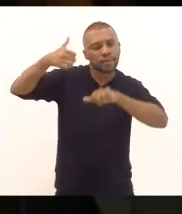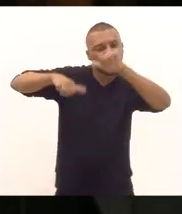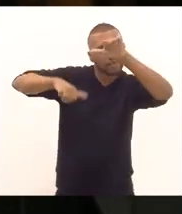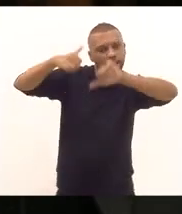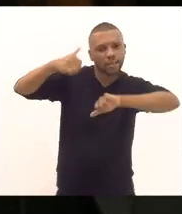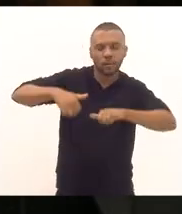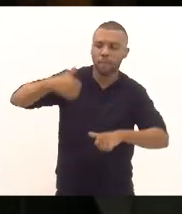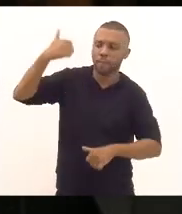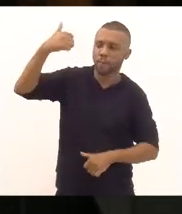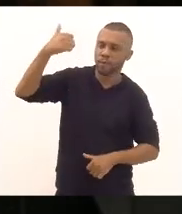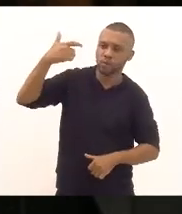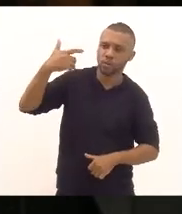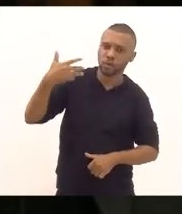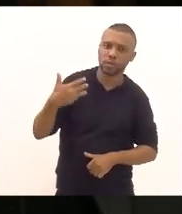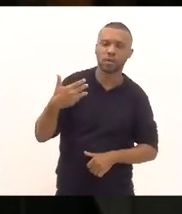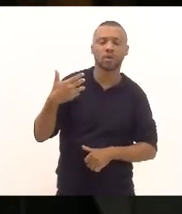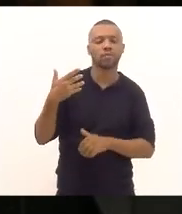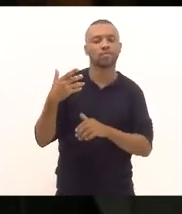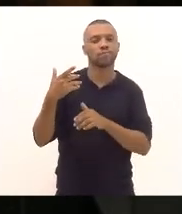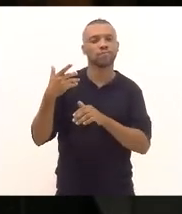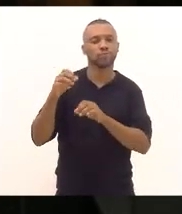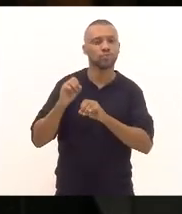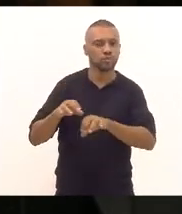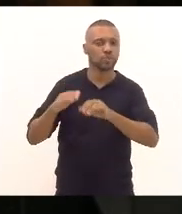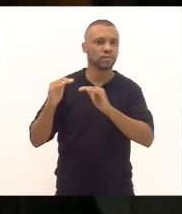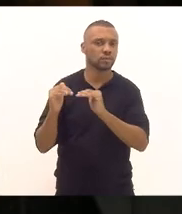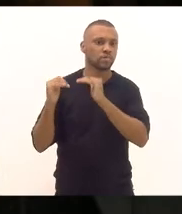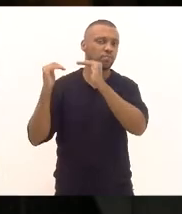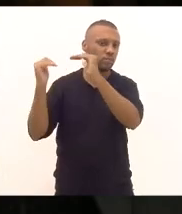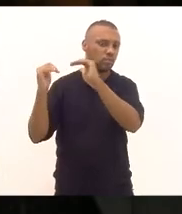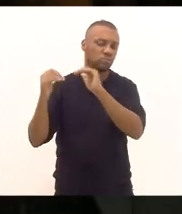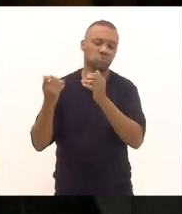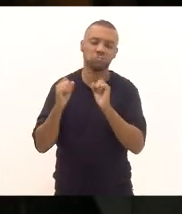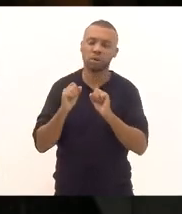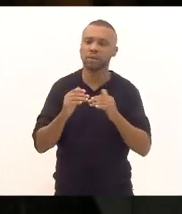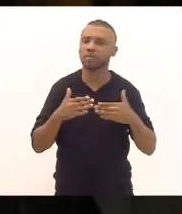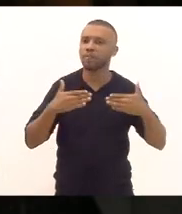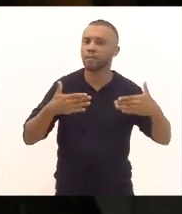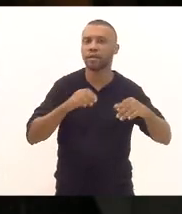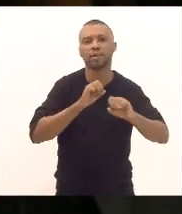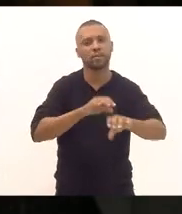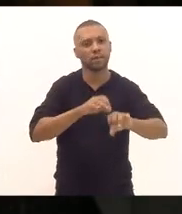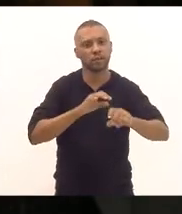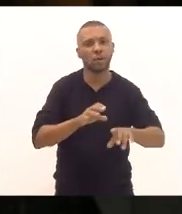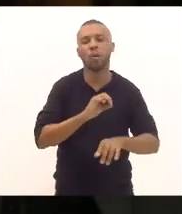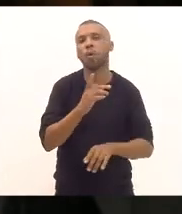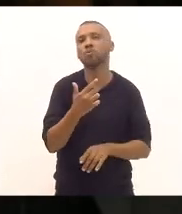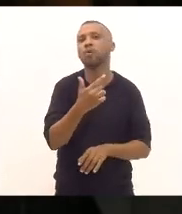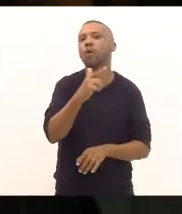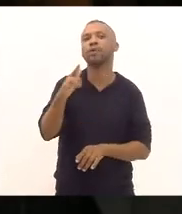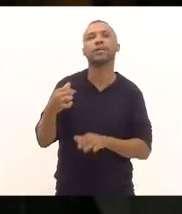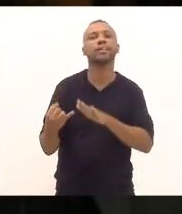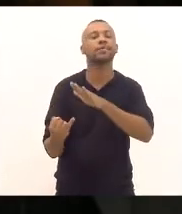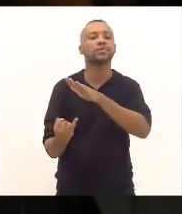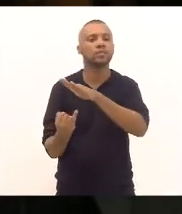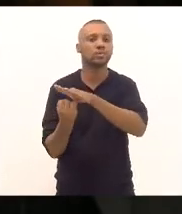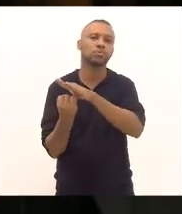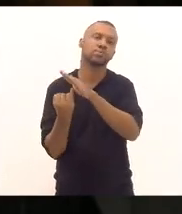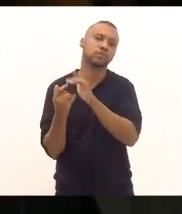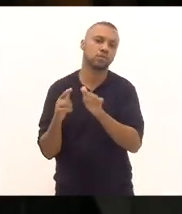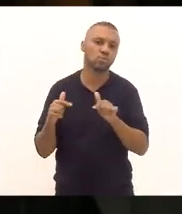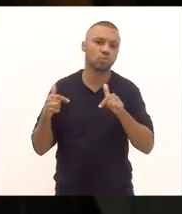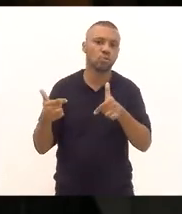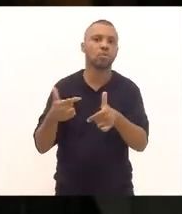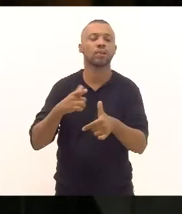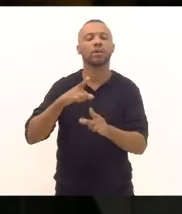avaliação do ensino superior seja do Ministério da Educação sejam de outras instituições que fazem